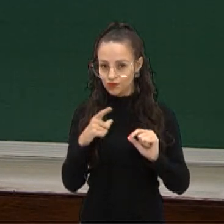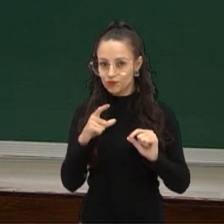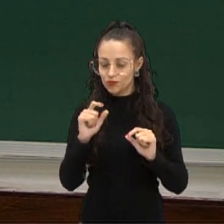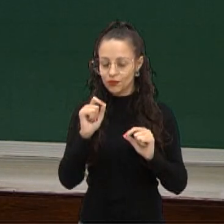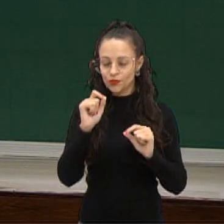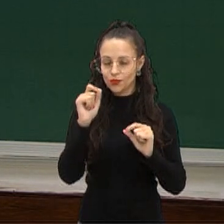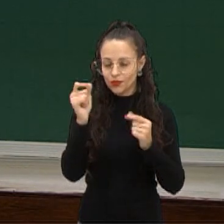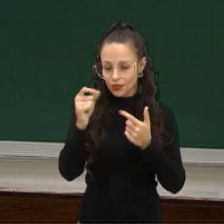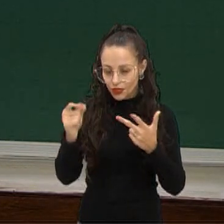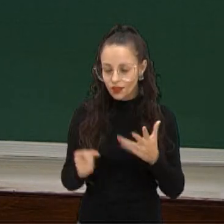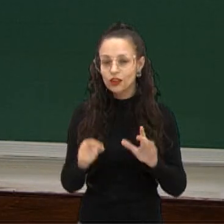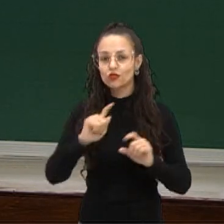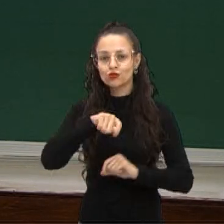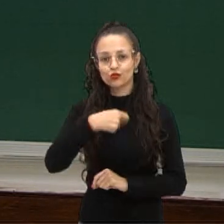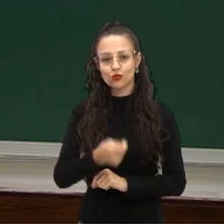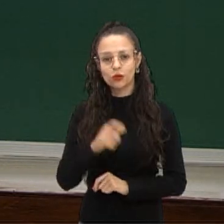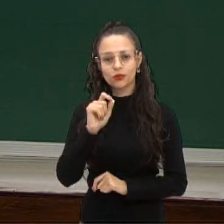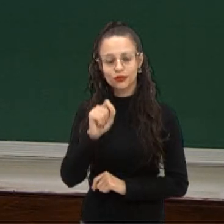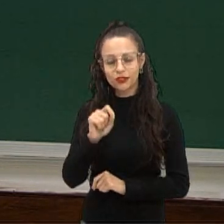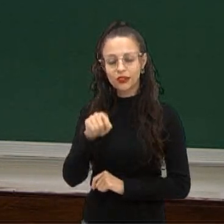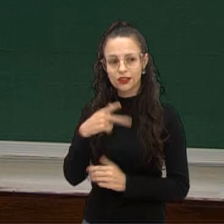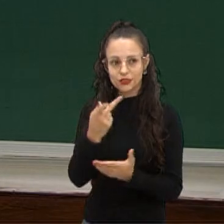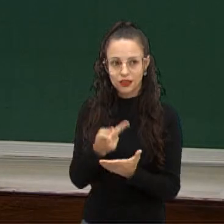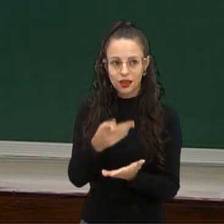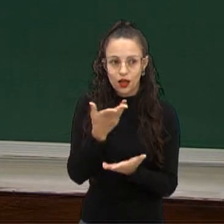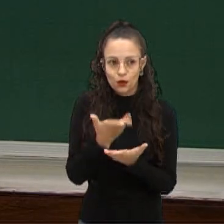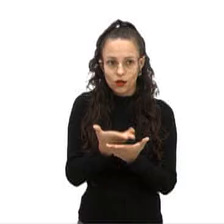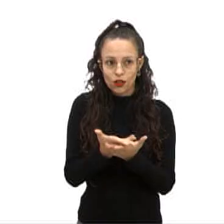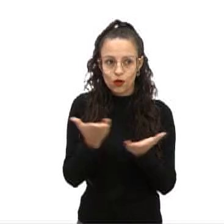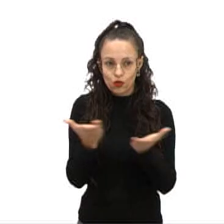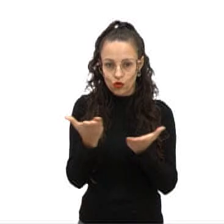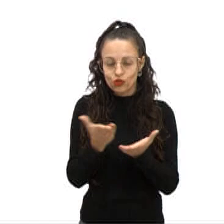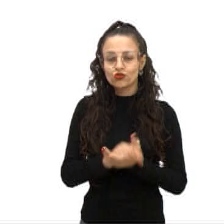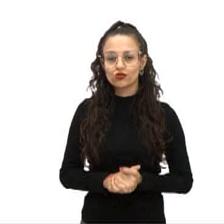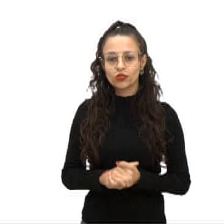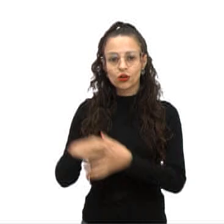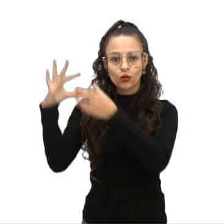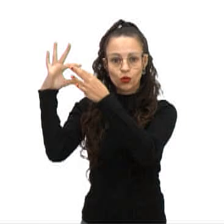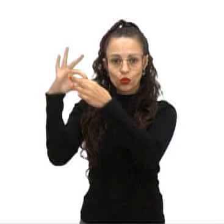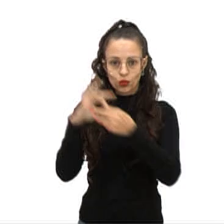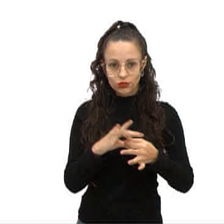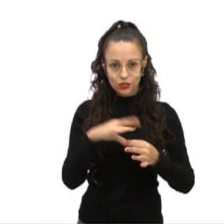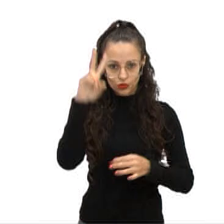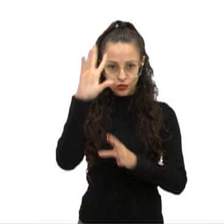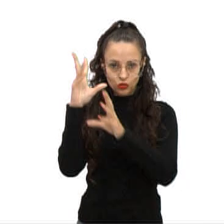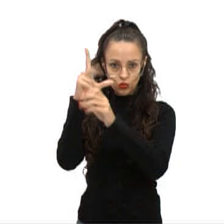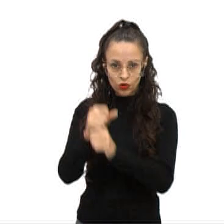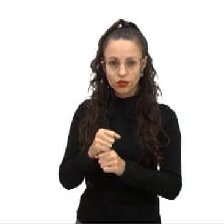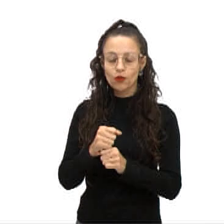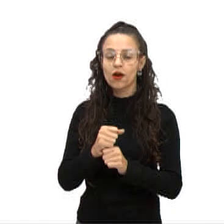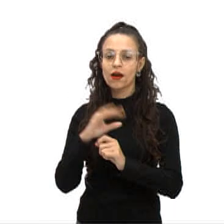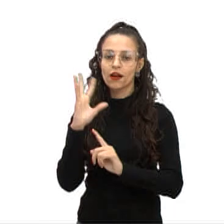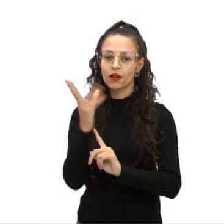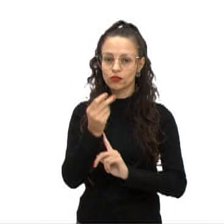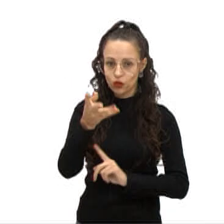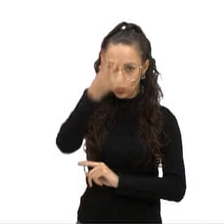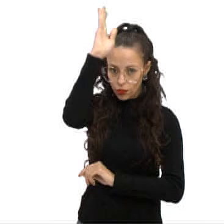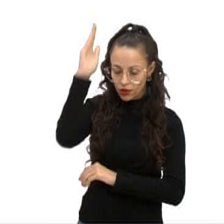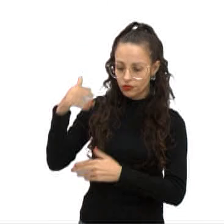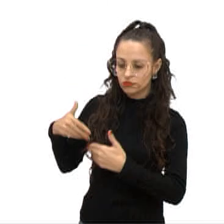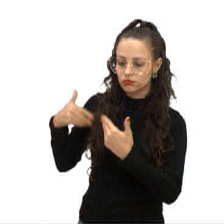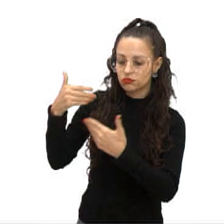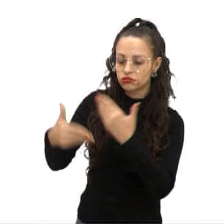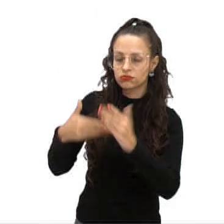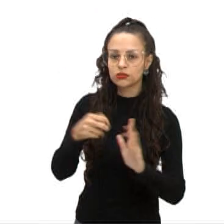Média, a gente vem aqui falar nessa aula de hoje, tá? Prosseguindo lá o contexto histórico. A arte românica desenvolveu desde